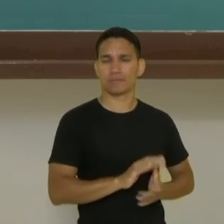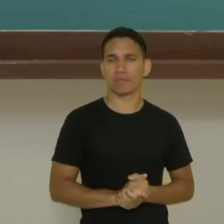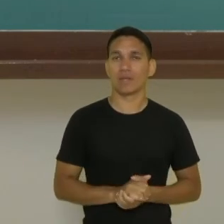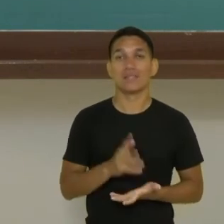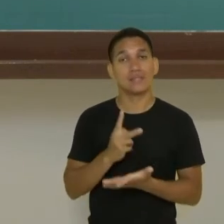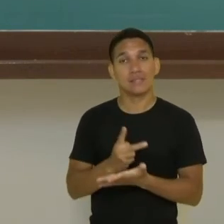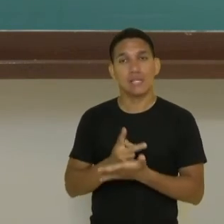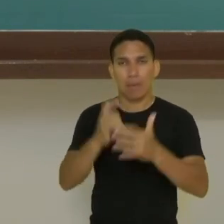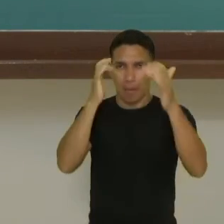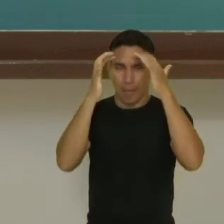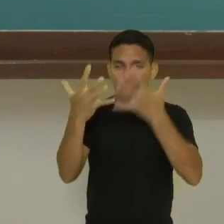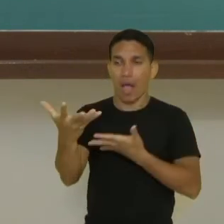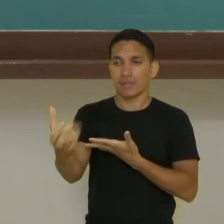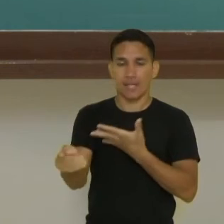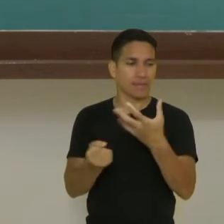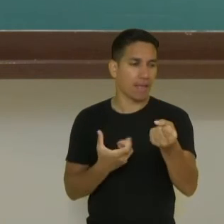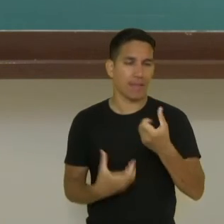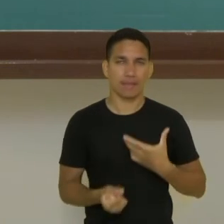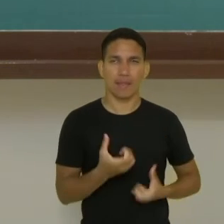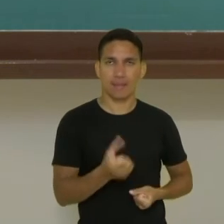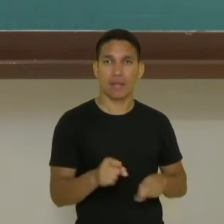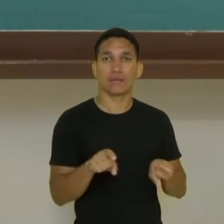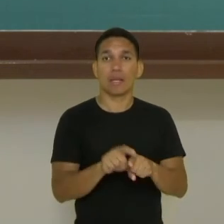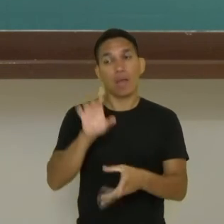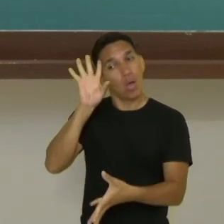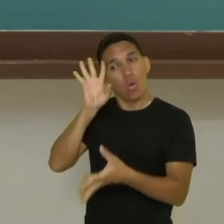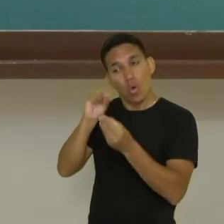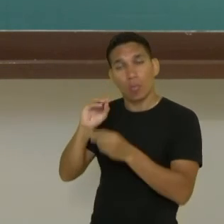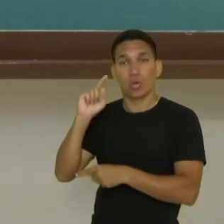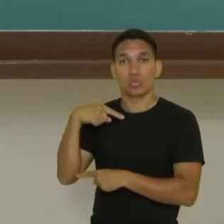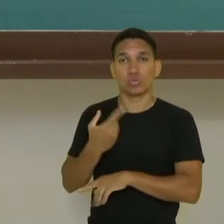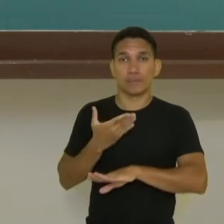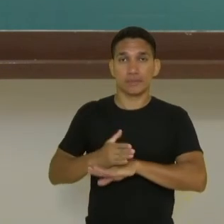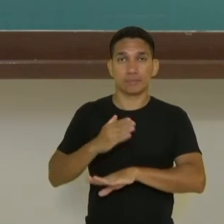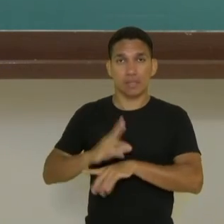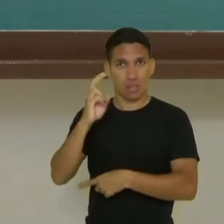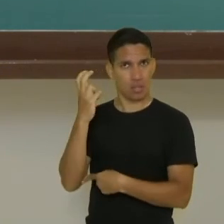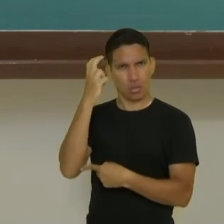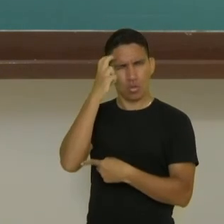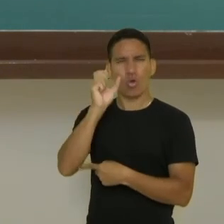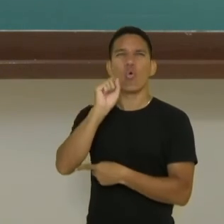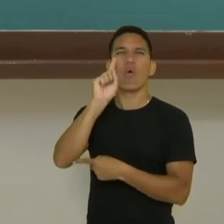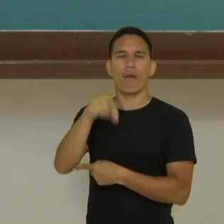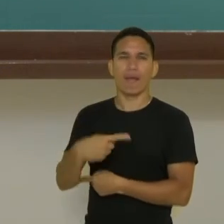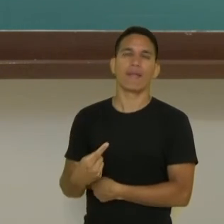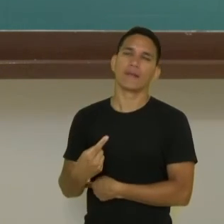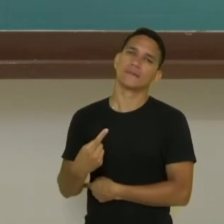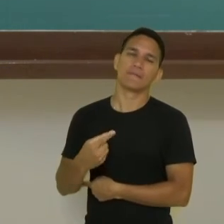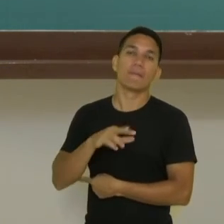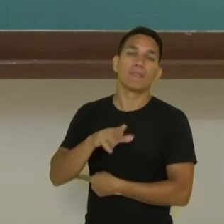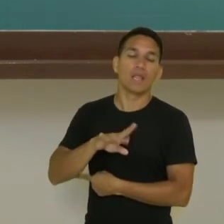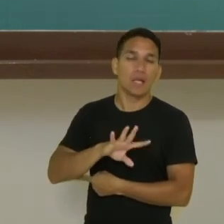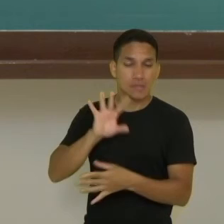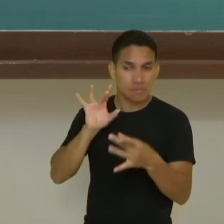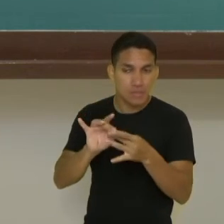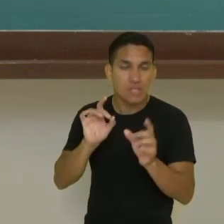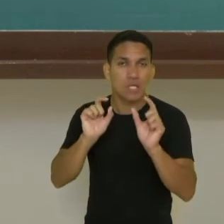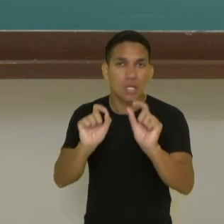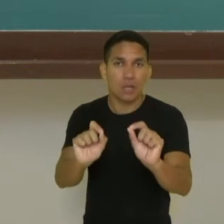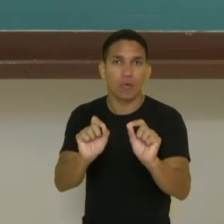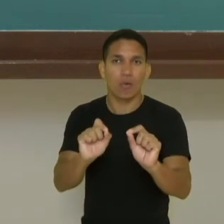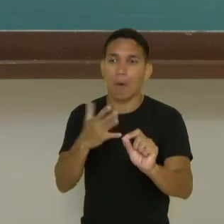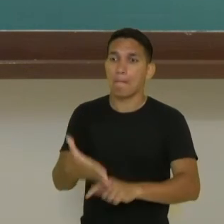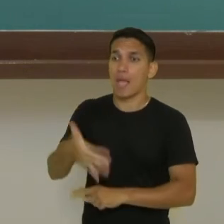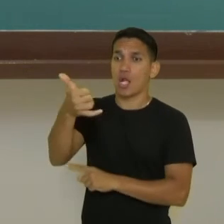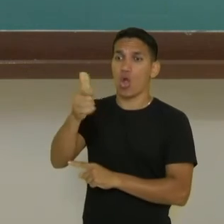esse pensamento acolhedor e compreender que a nossa prática cultural, ela não necessariamente vai ser